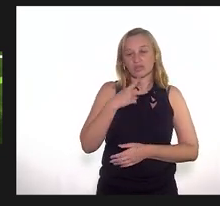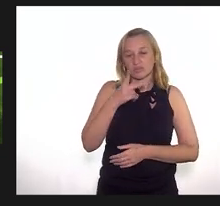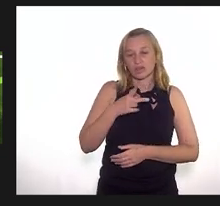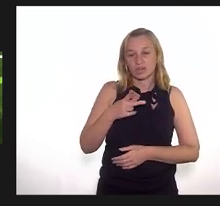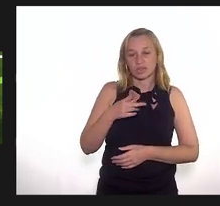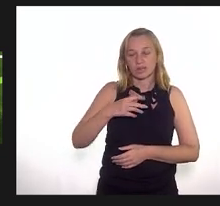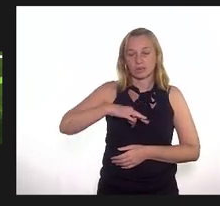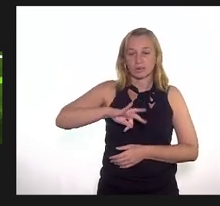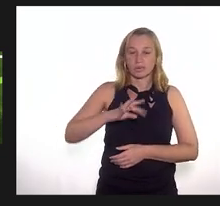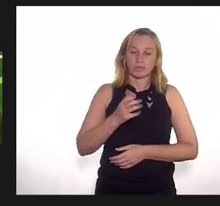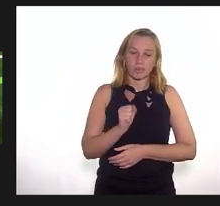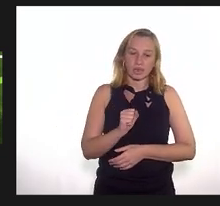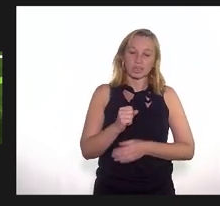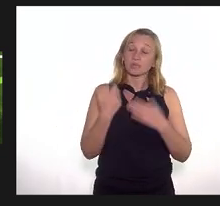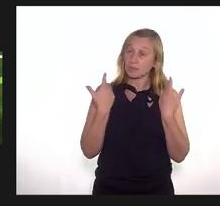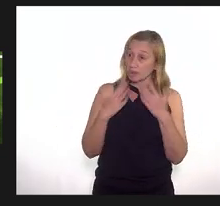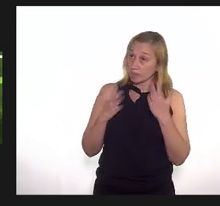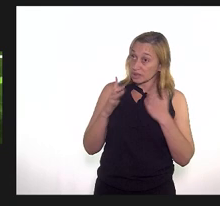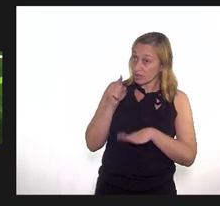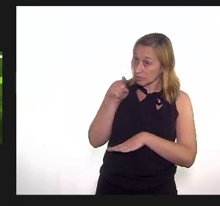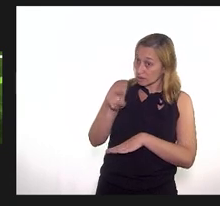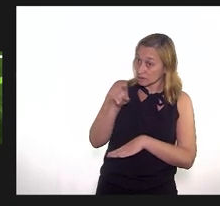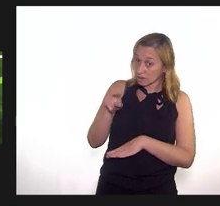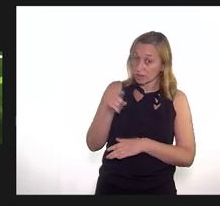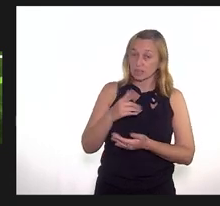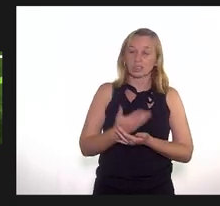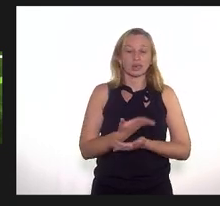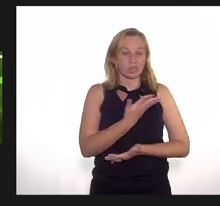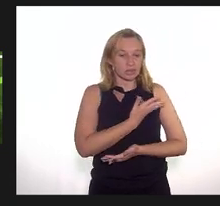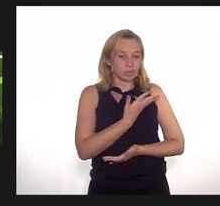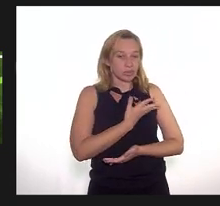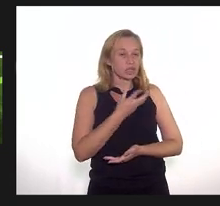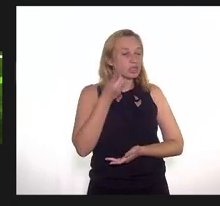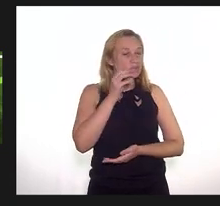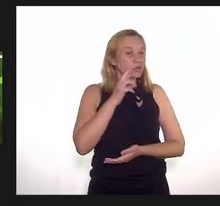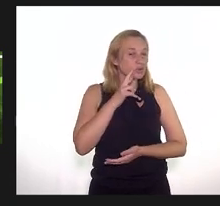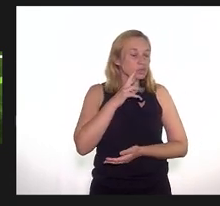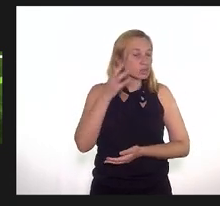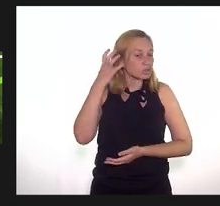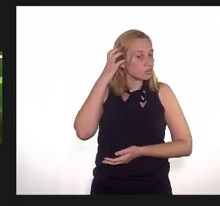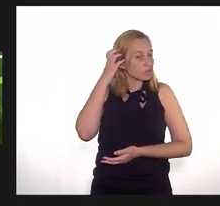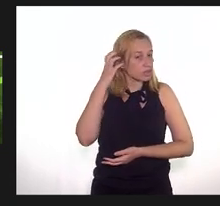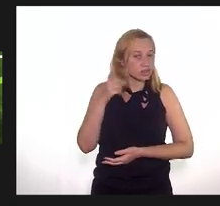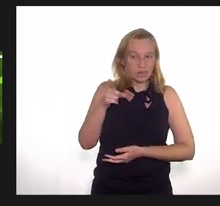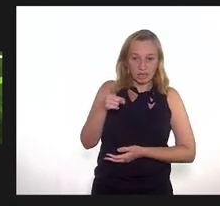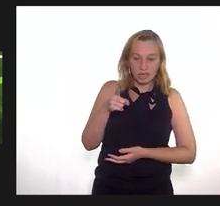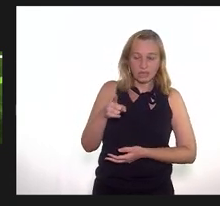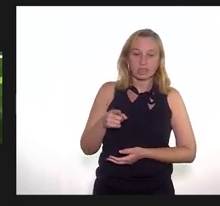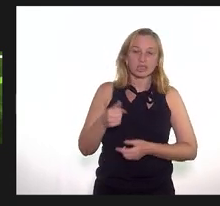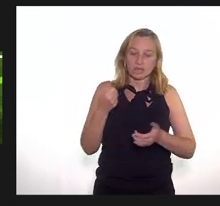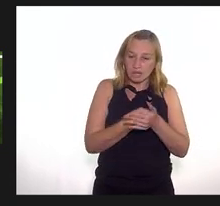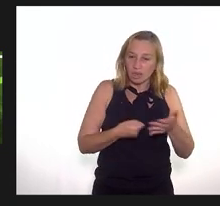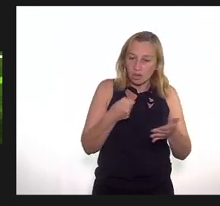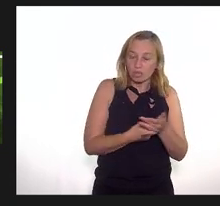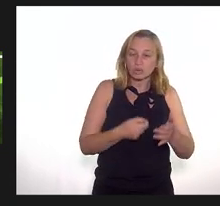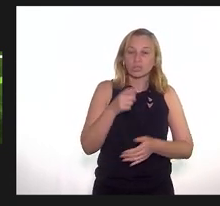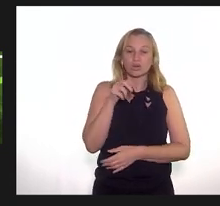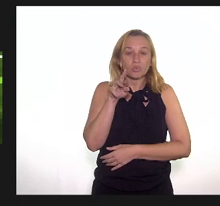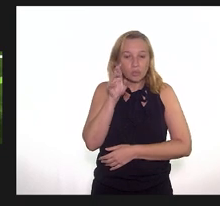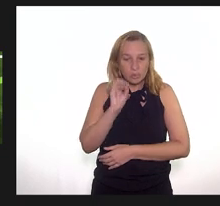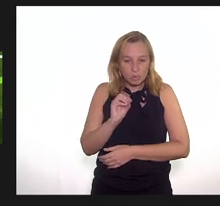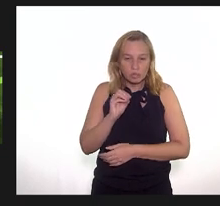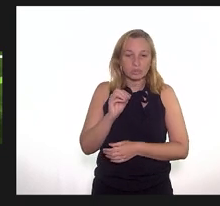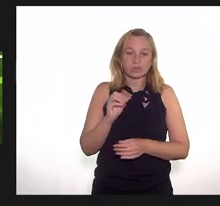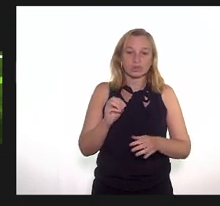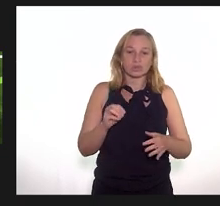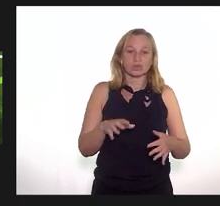te parabenizar, você, né, a nossa colega Rosana Félix, que está aí na saúde, o Bruno, né, que